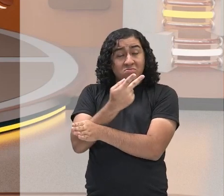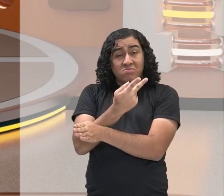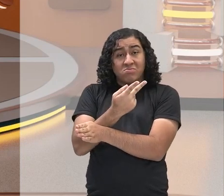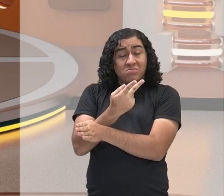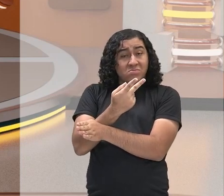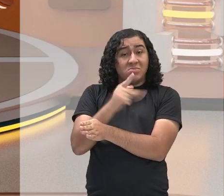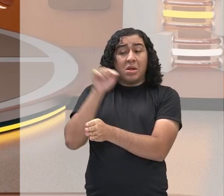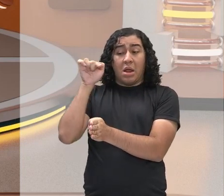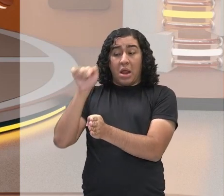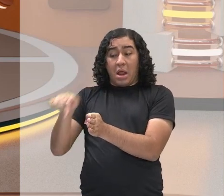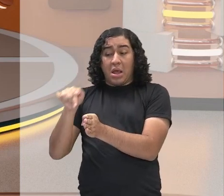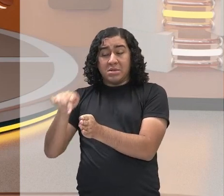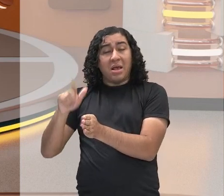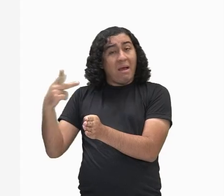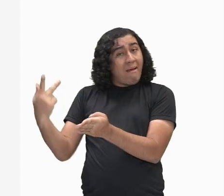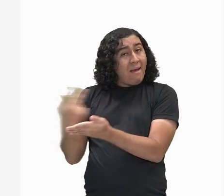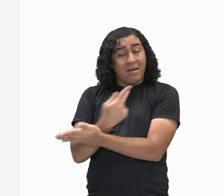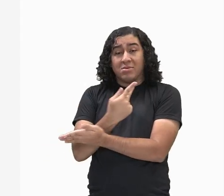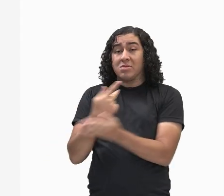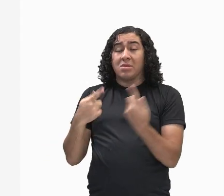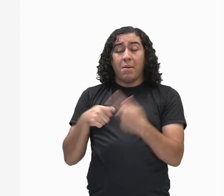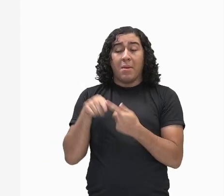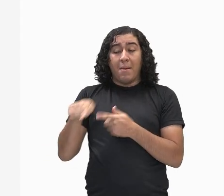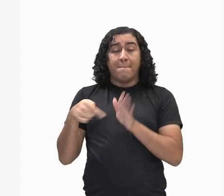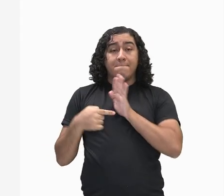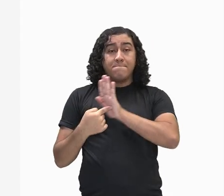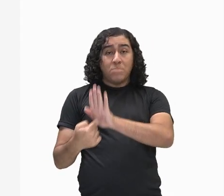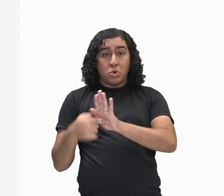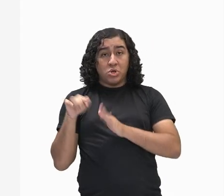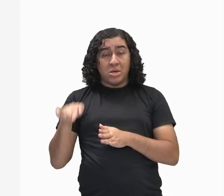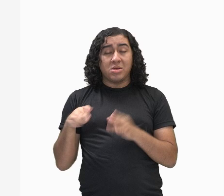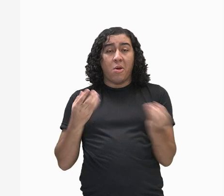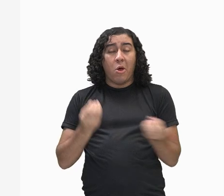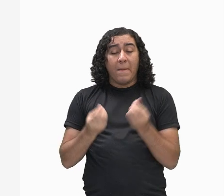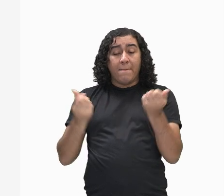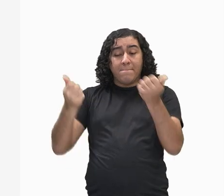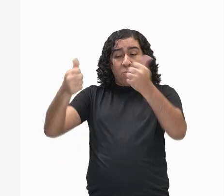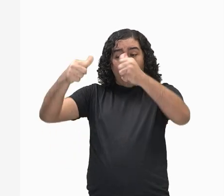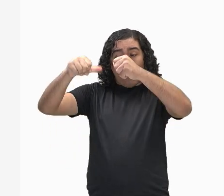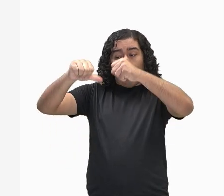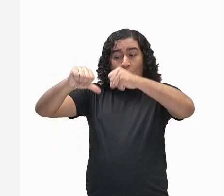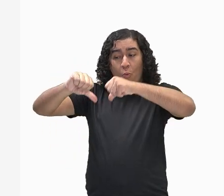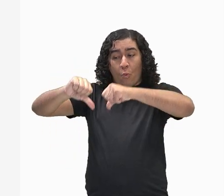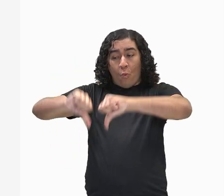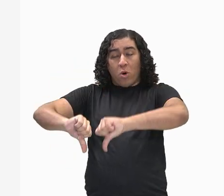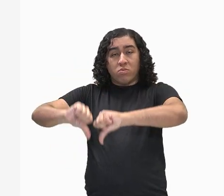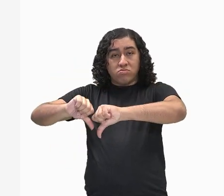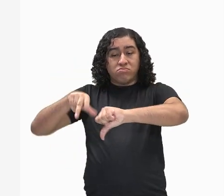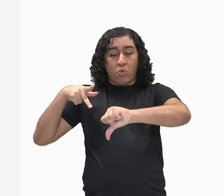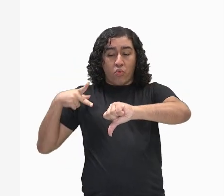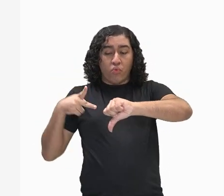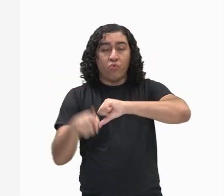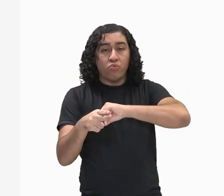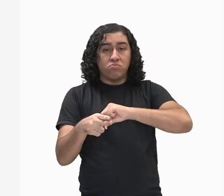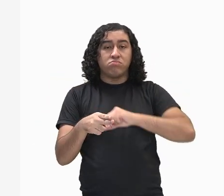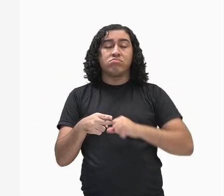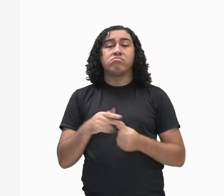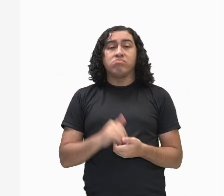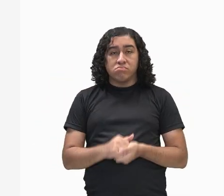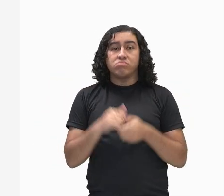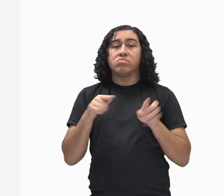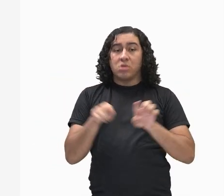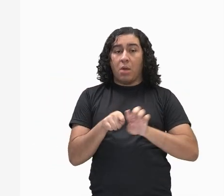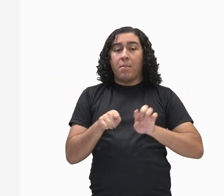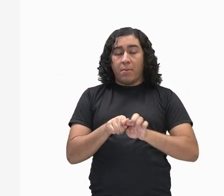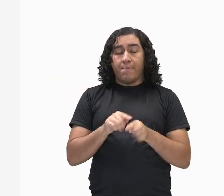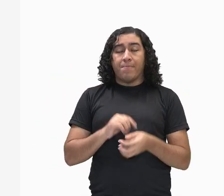A pós-modernidade, ela vai trazer, então, esse quebra, né? Ela vai quebrar, ela vai romper também